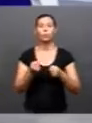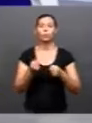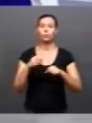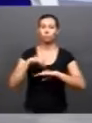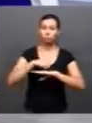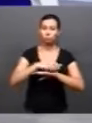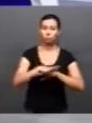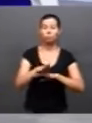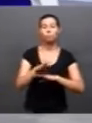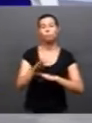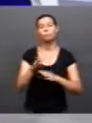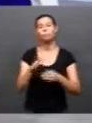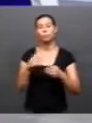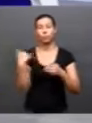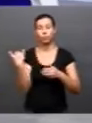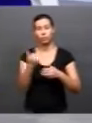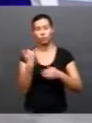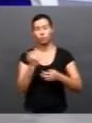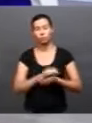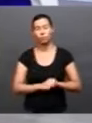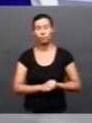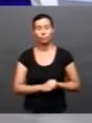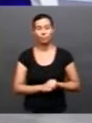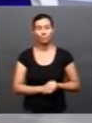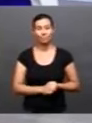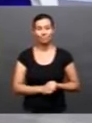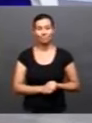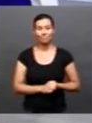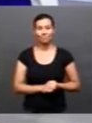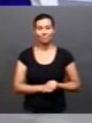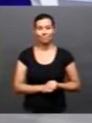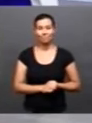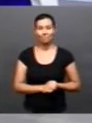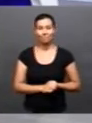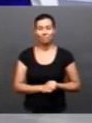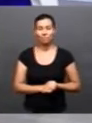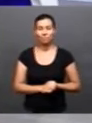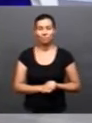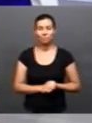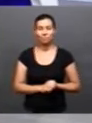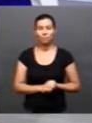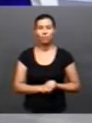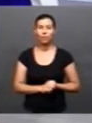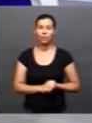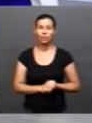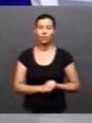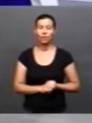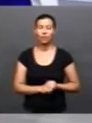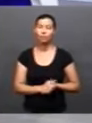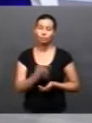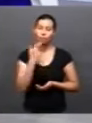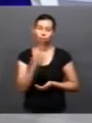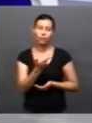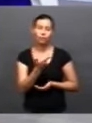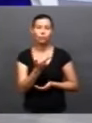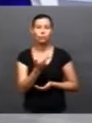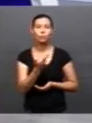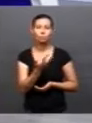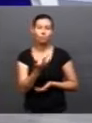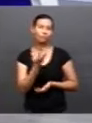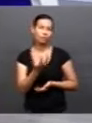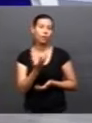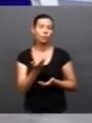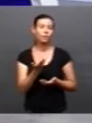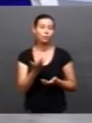uma pergunta que eu ia fazer para você. Mas, Renata, eu vou retornar com o assunto com você. Você disse que